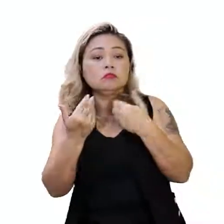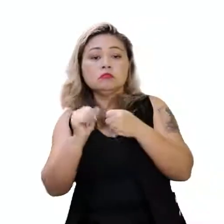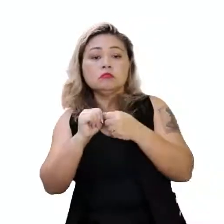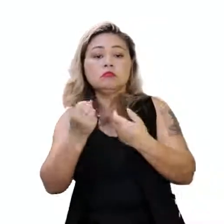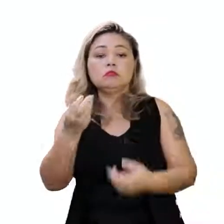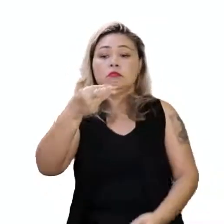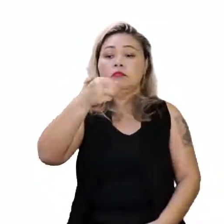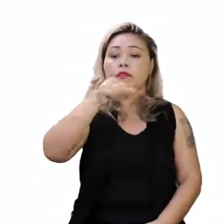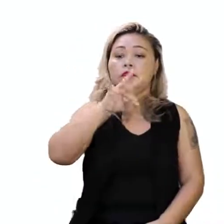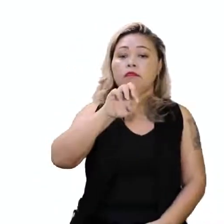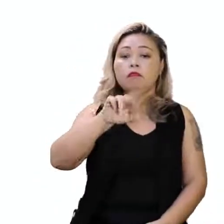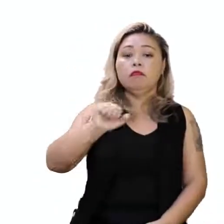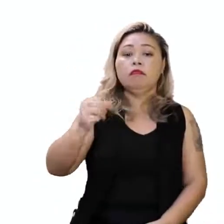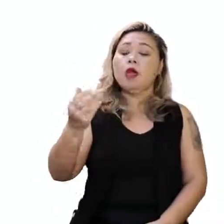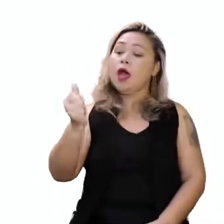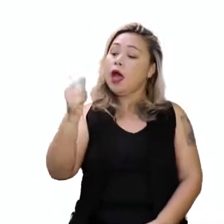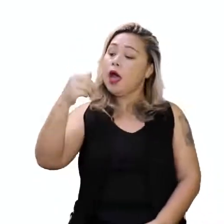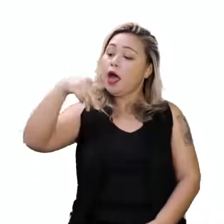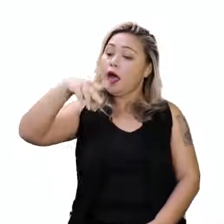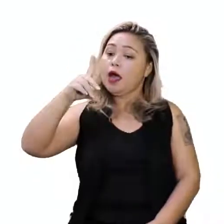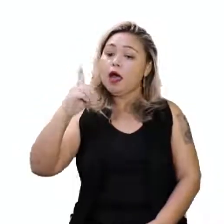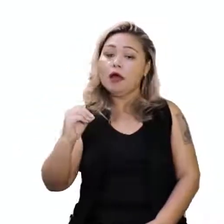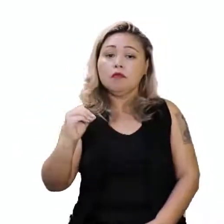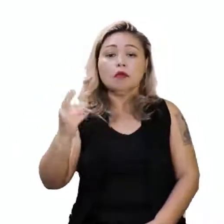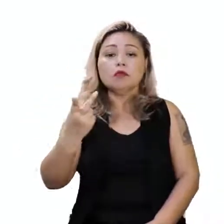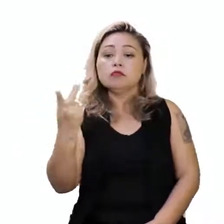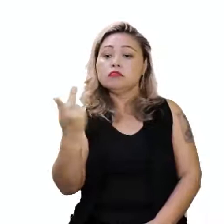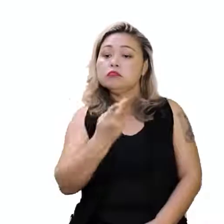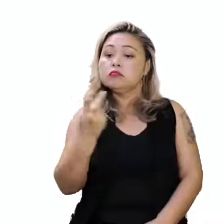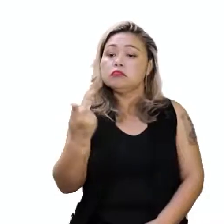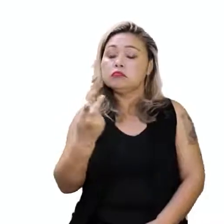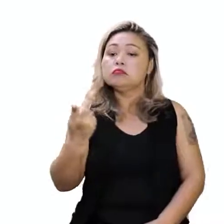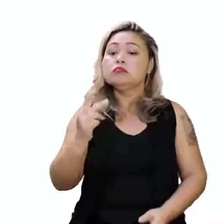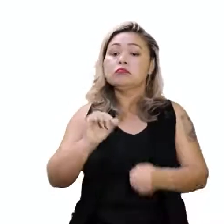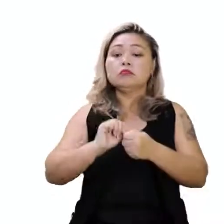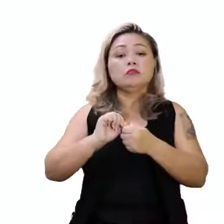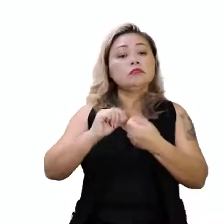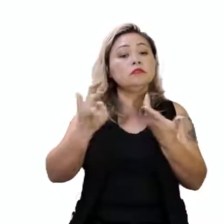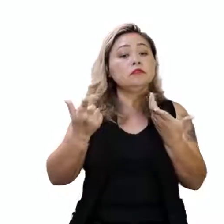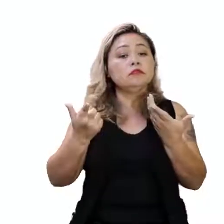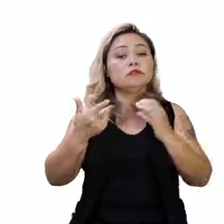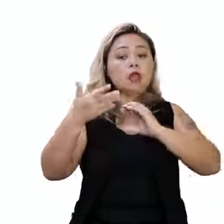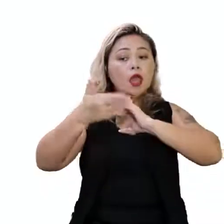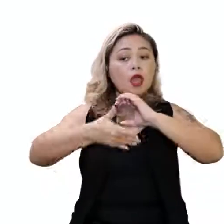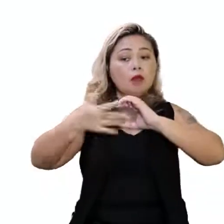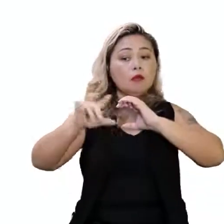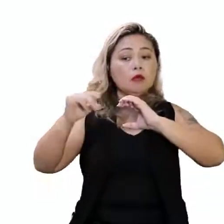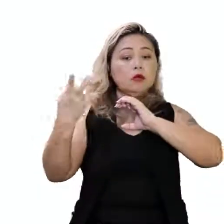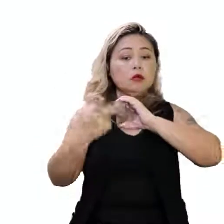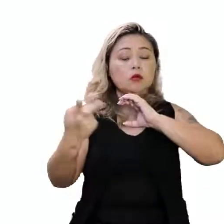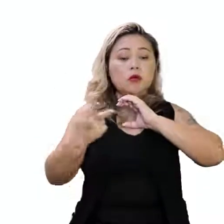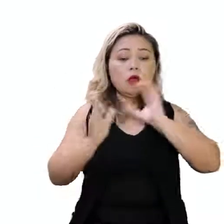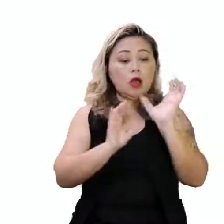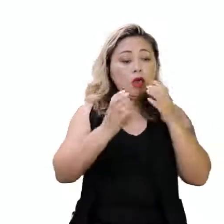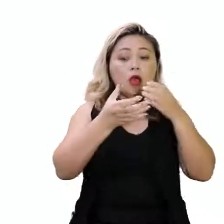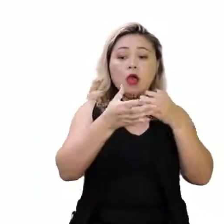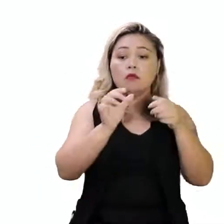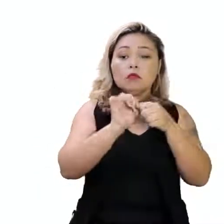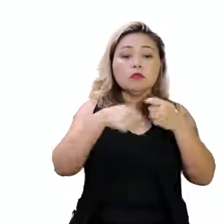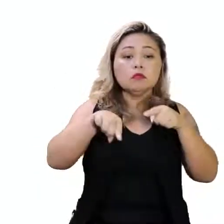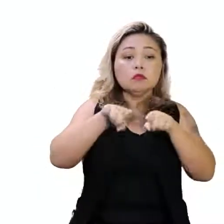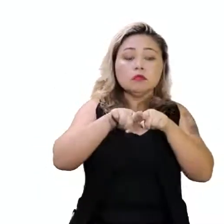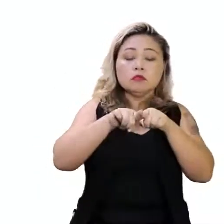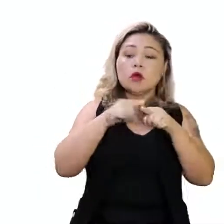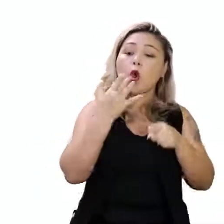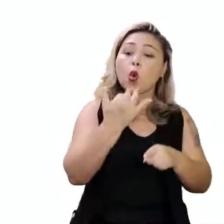maltose e o outro com amido, ambos carboidratos aí. E aí o que você tem? Essa populaçãozinha agora